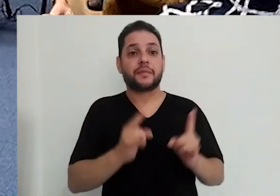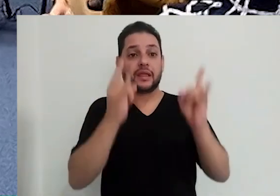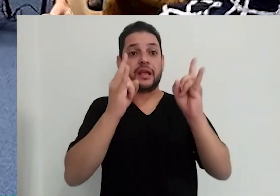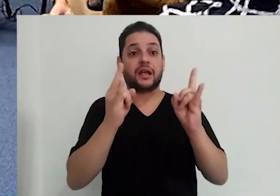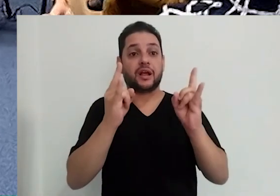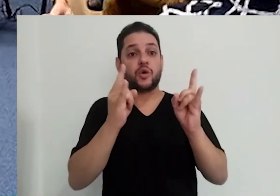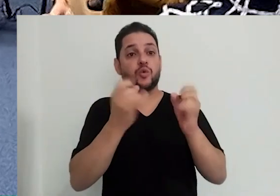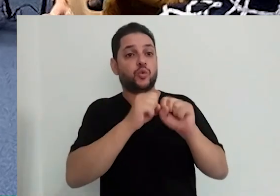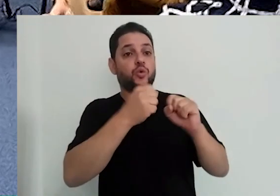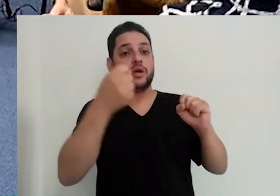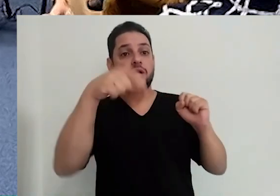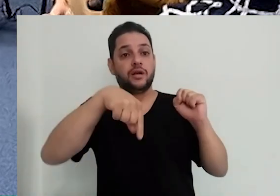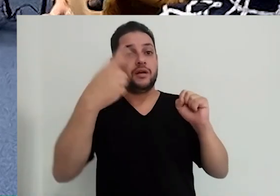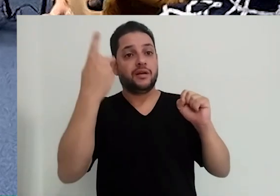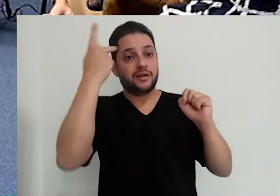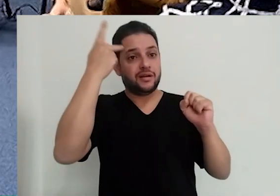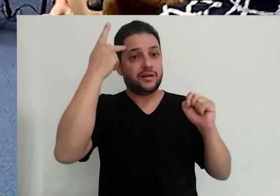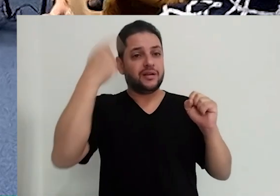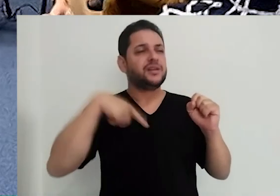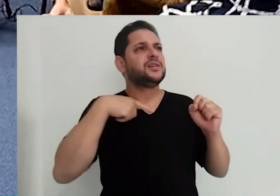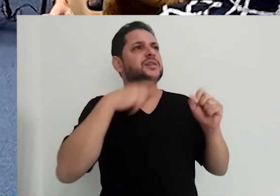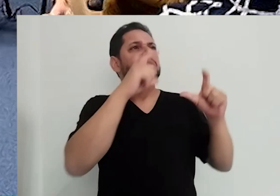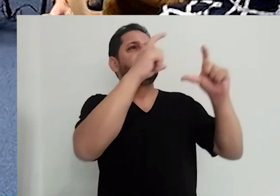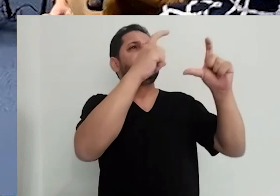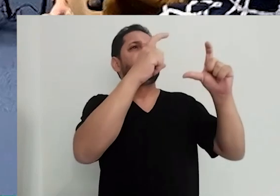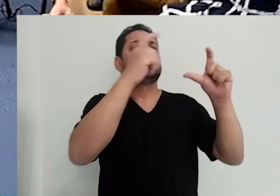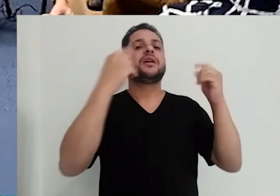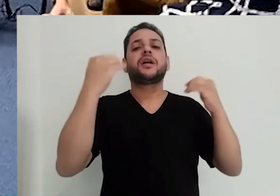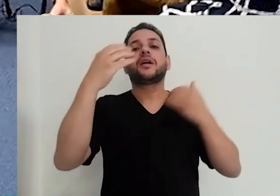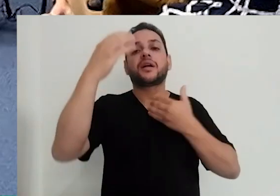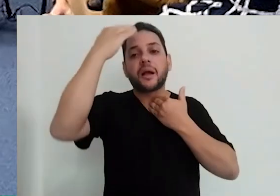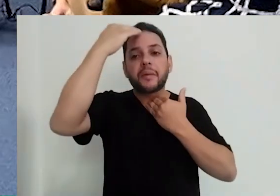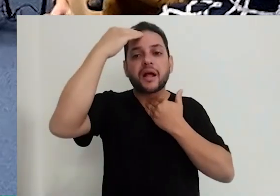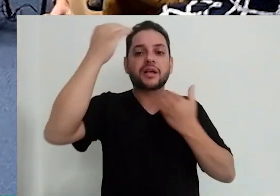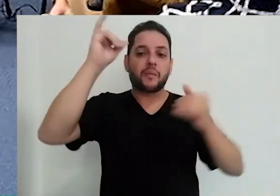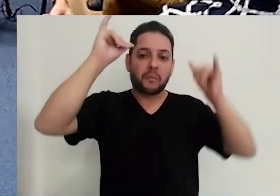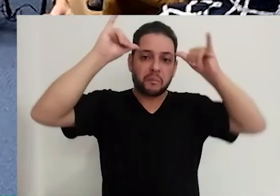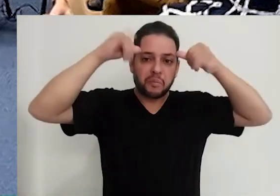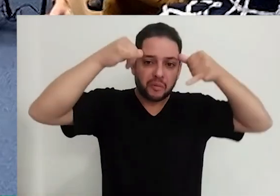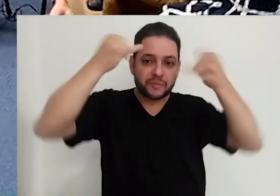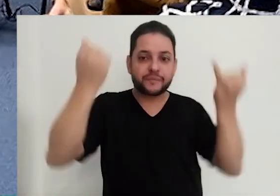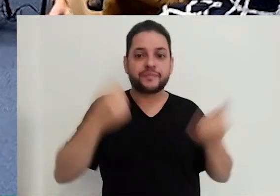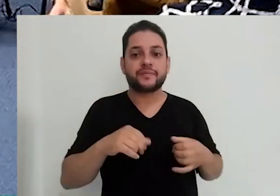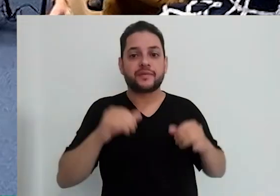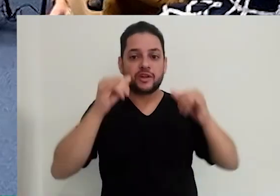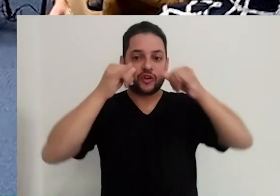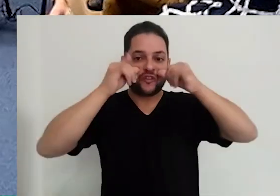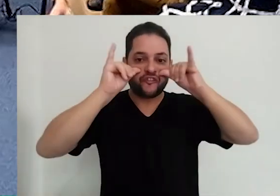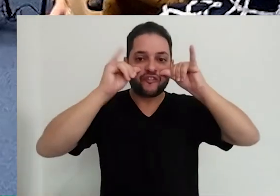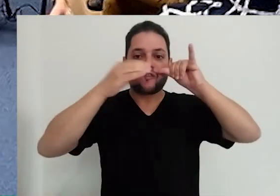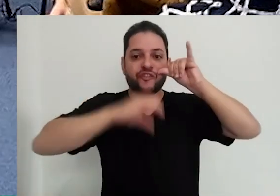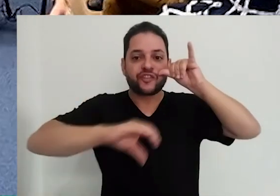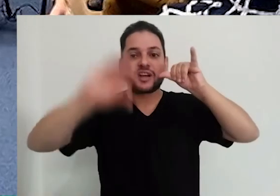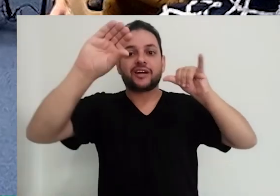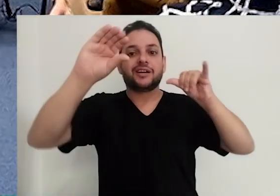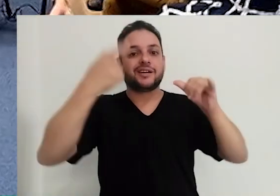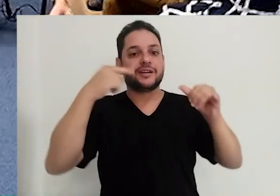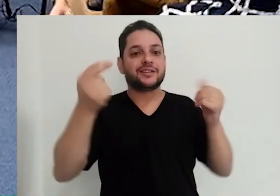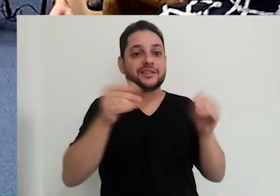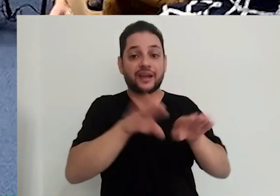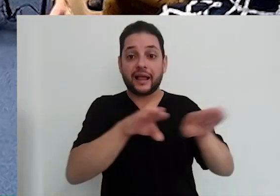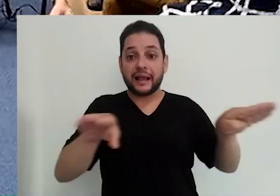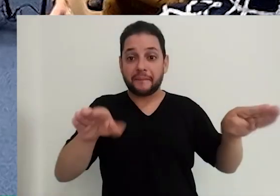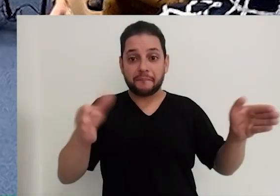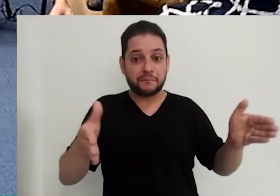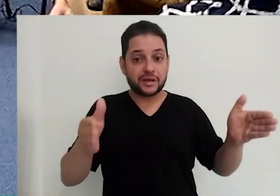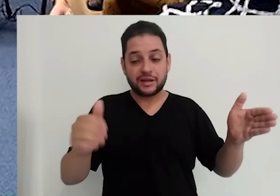eh cheio de troféu de caça cabeça de búfalo e dente de elefante a mesa mesa lateral